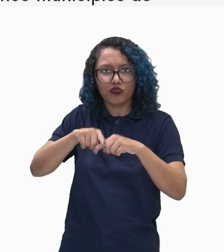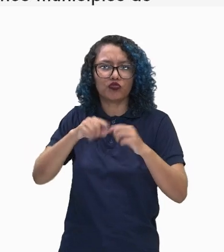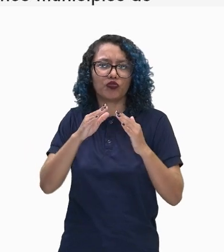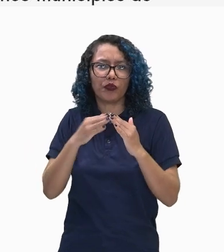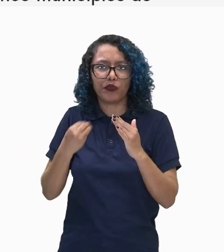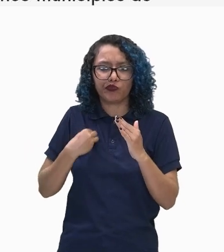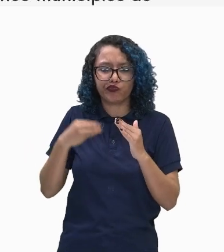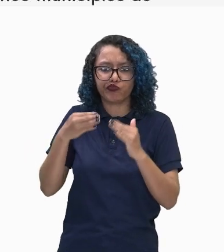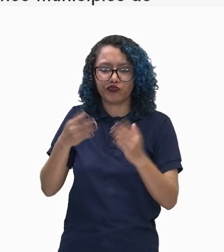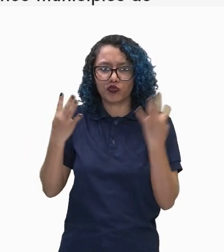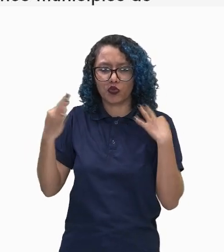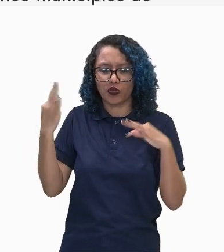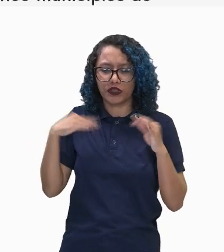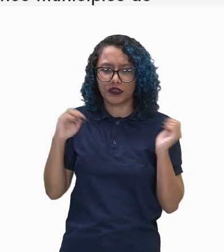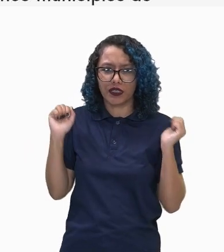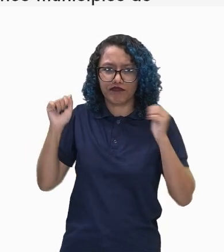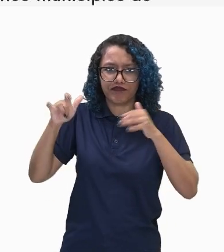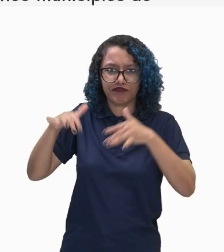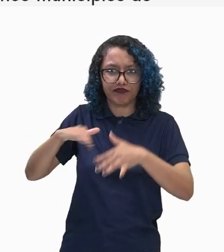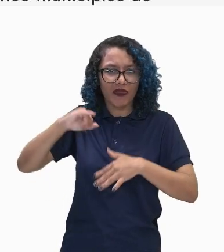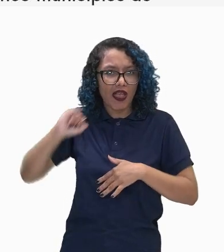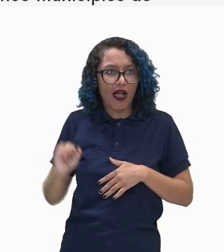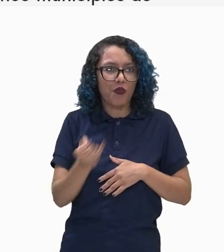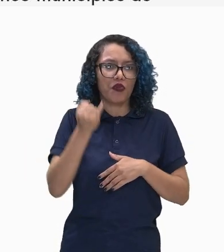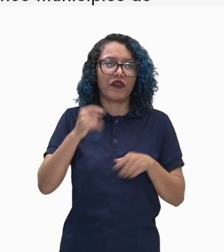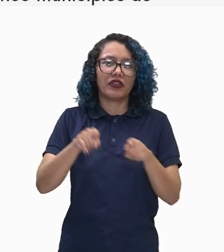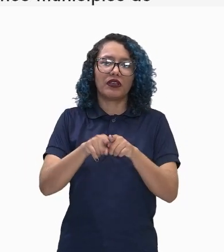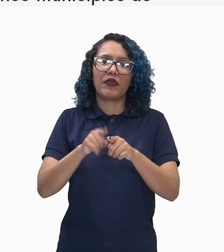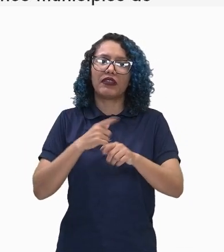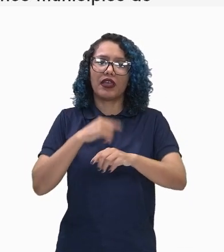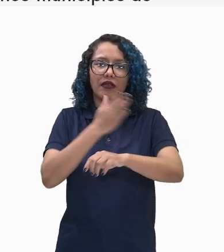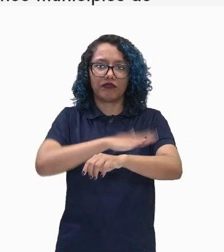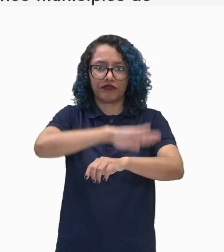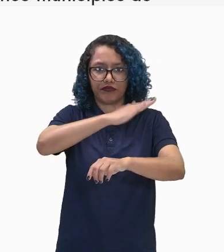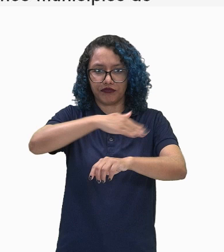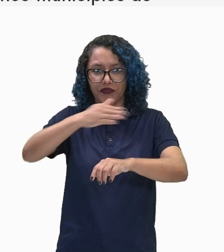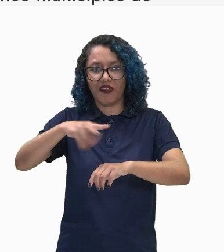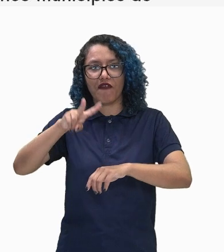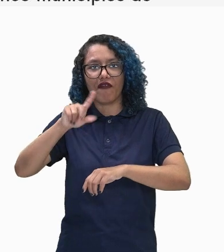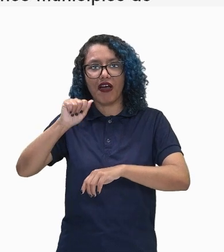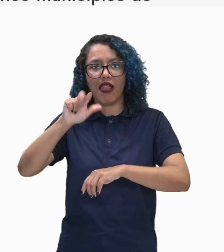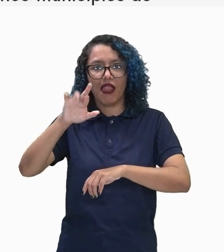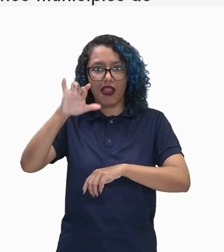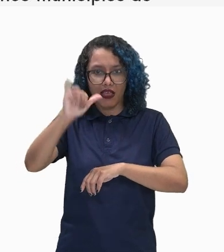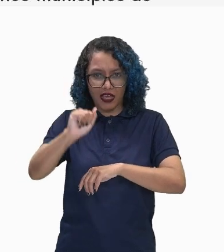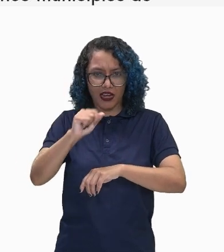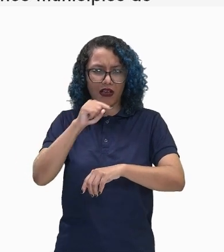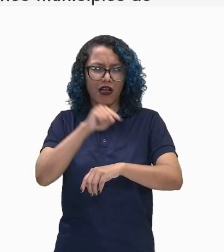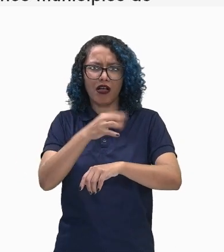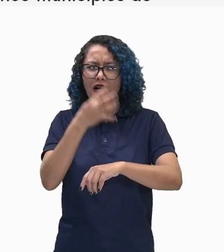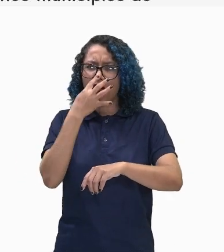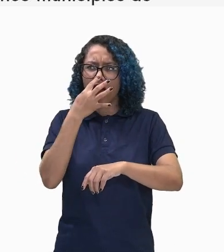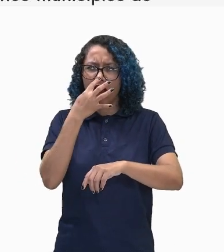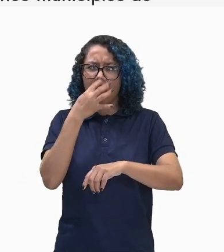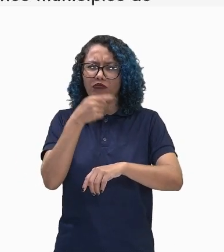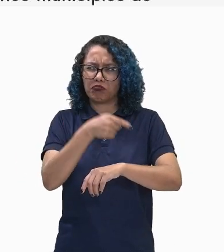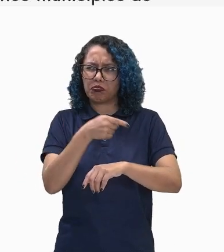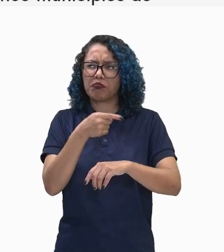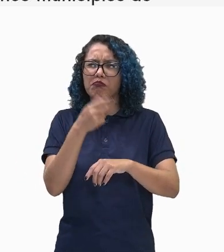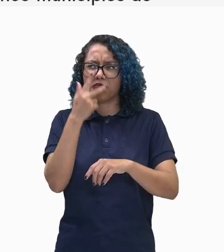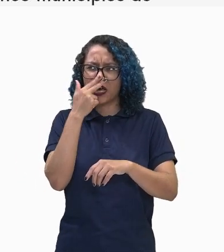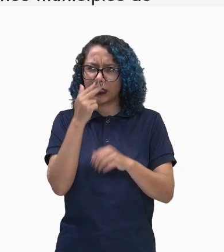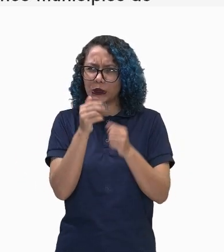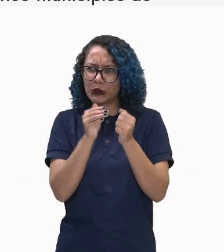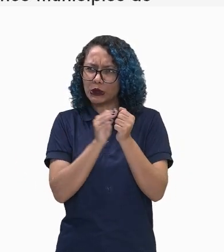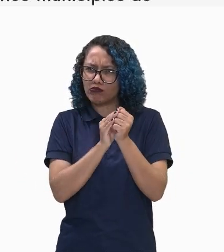também encontra-se a Serra da Valéria, próximo do rio Amazonas, que fascina pelo seu ar de mistério quando encoberto